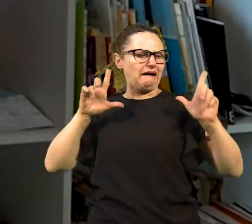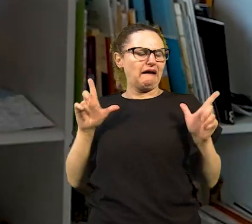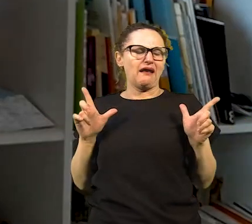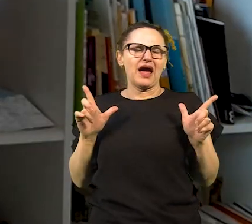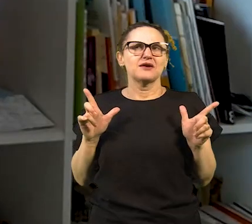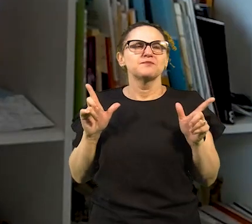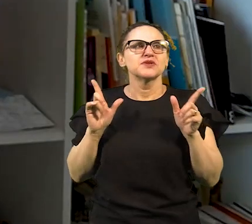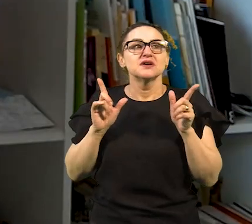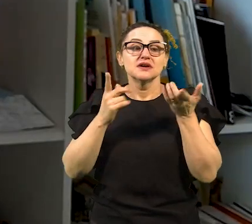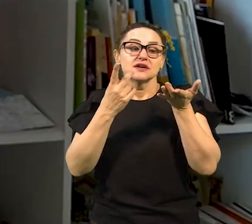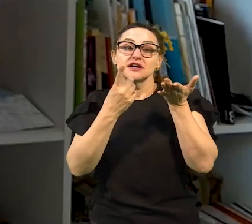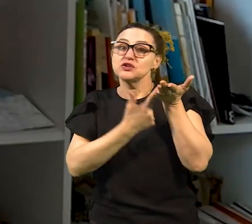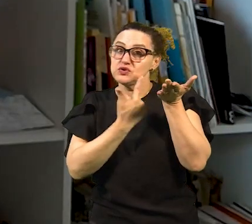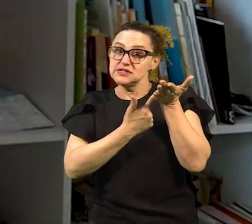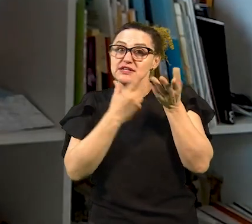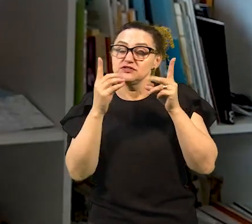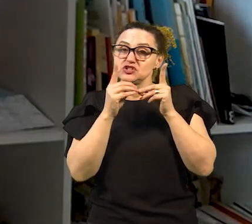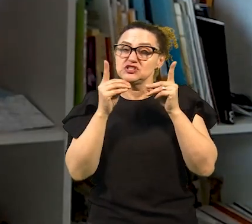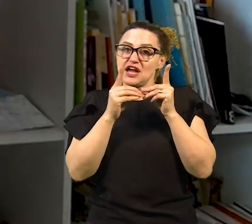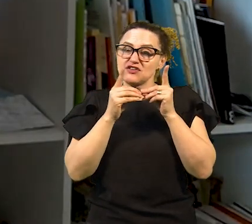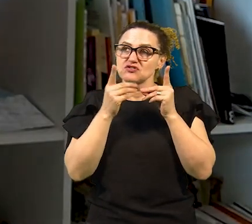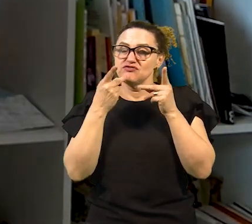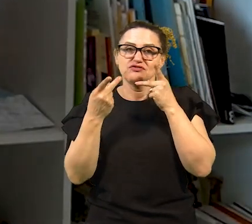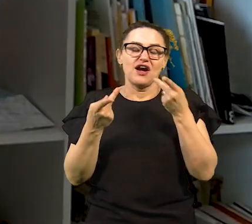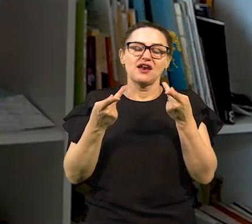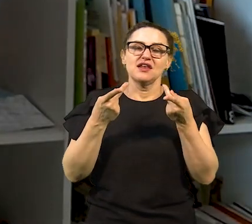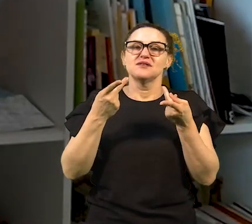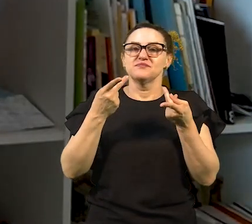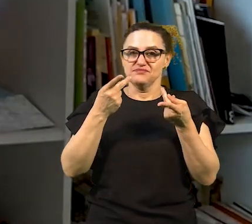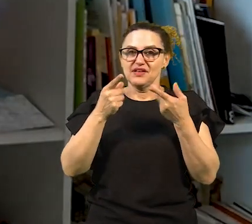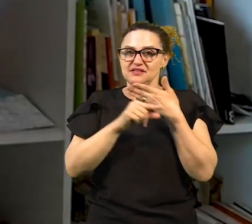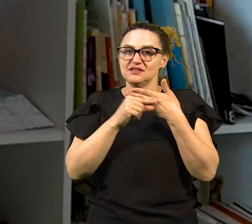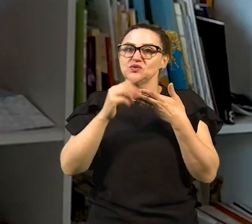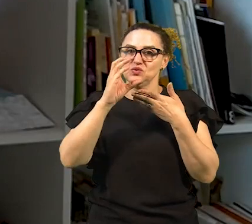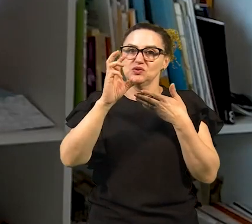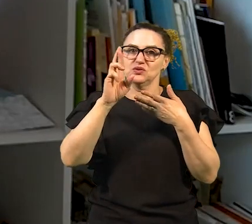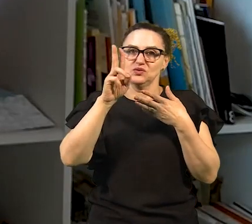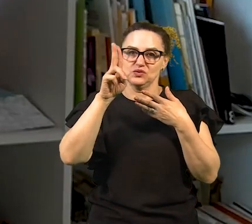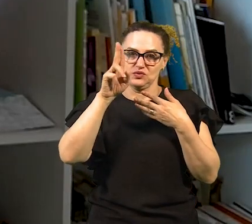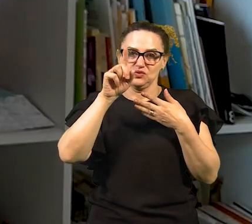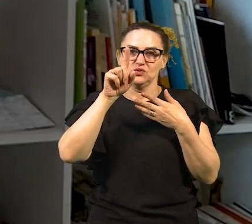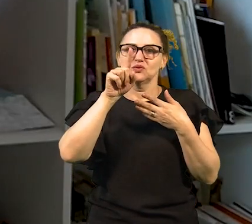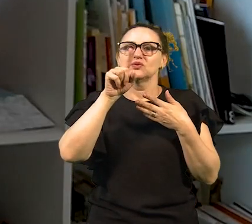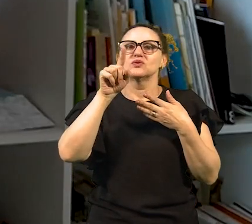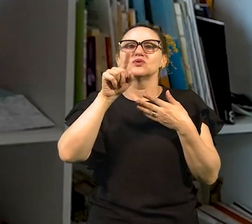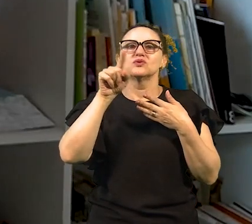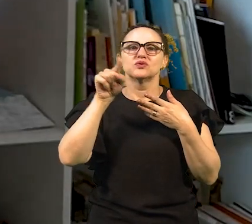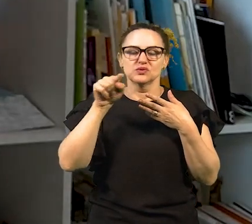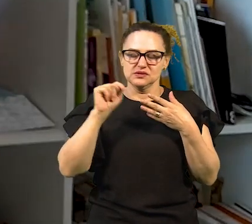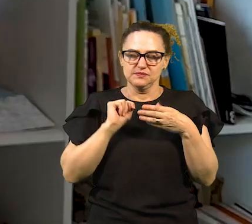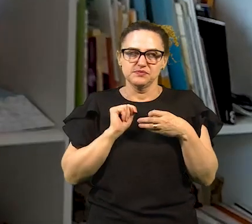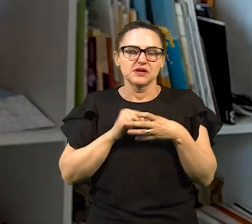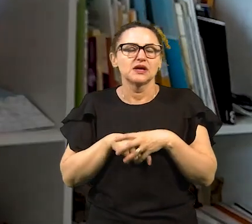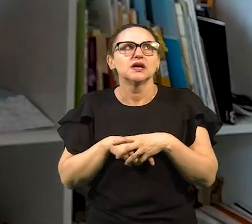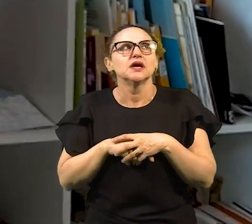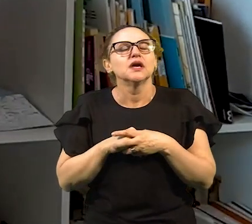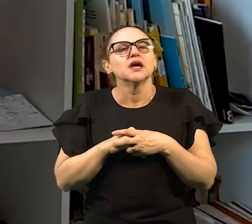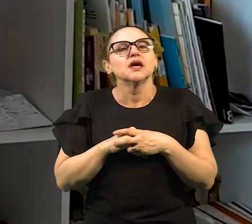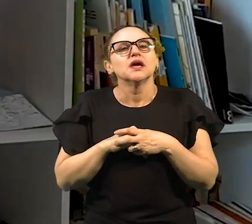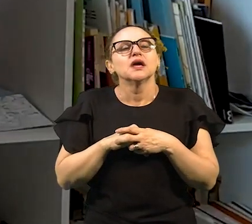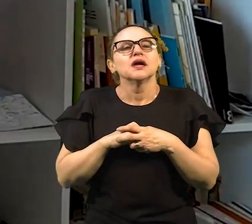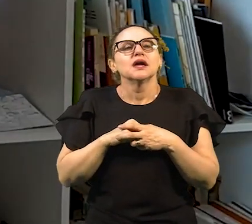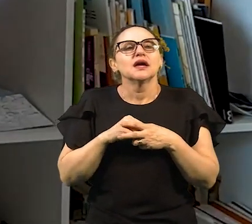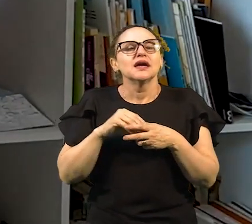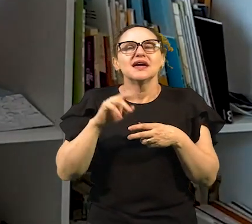alguns livros didáticos, quando se fala do Cruz e Souza. Eu trago aqui o poema Escravocratas, cuja estrofe eu quero ler para vocês.